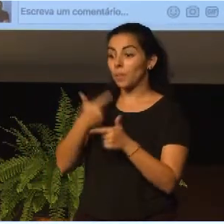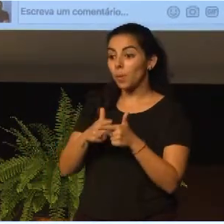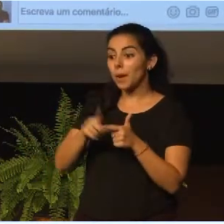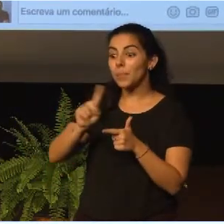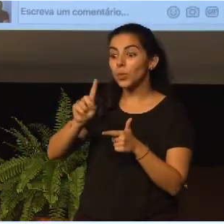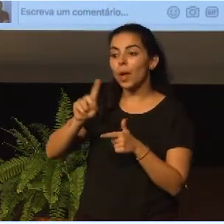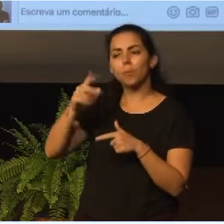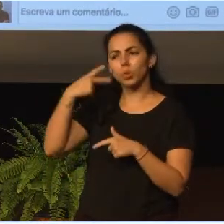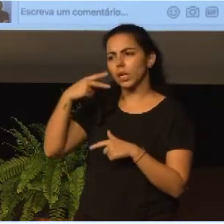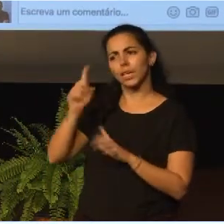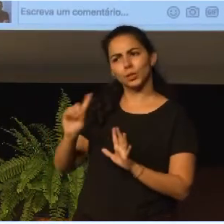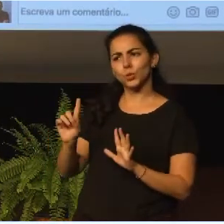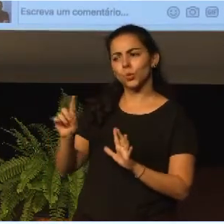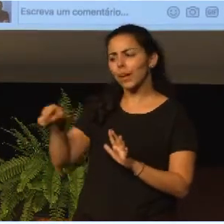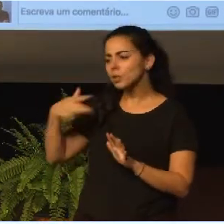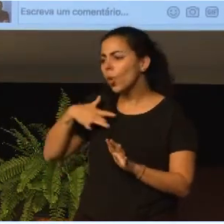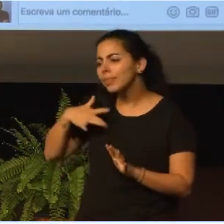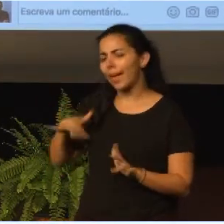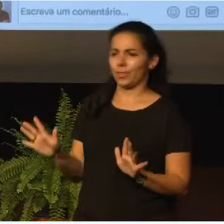políticos.